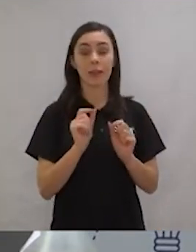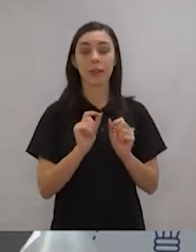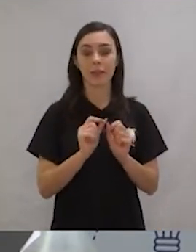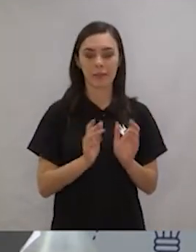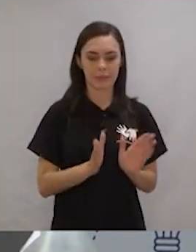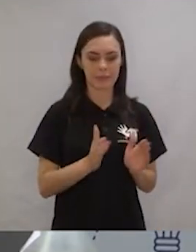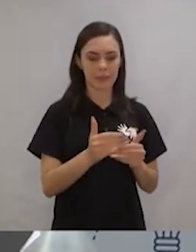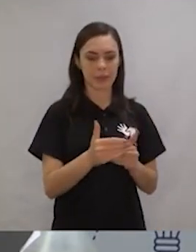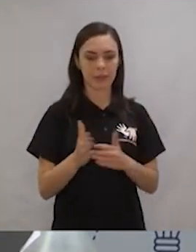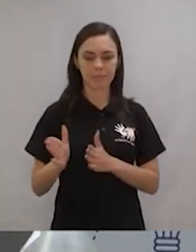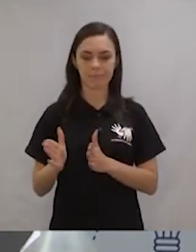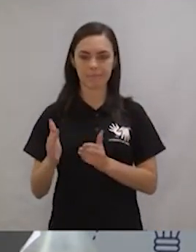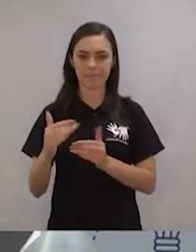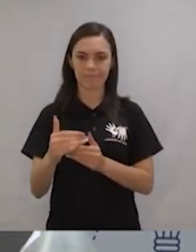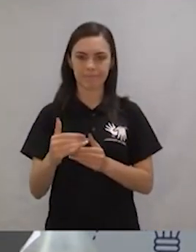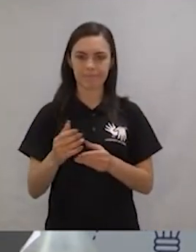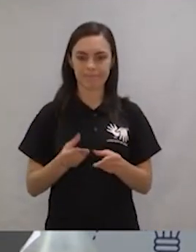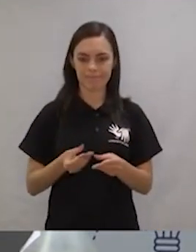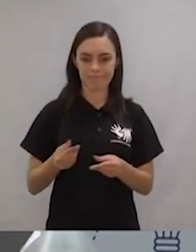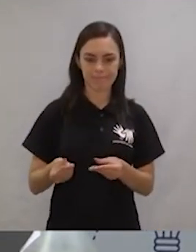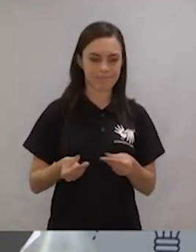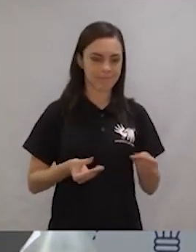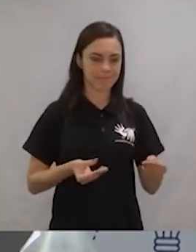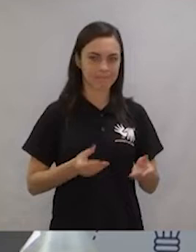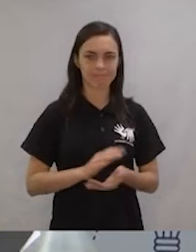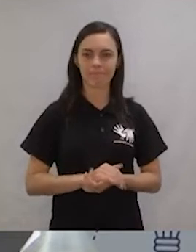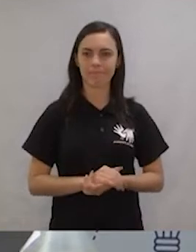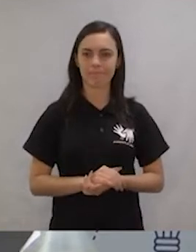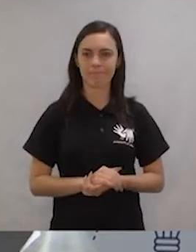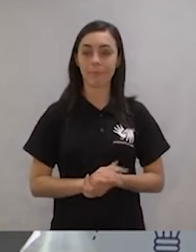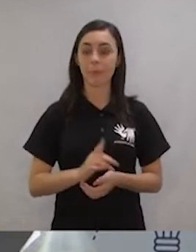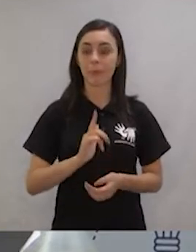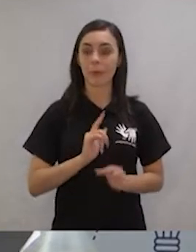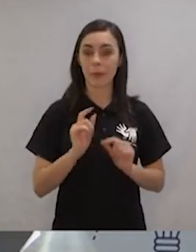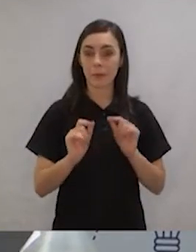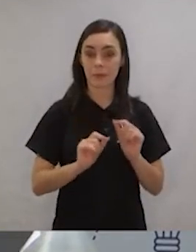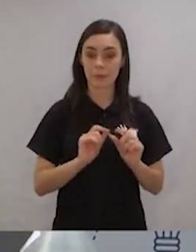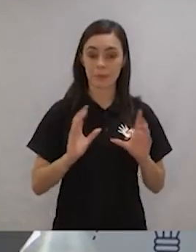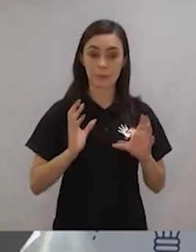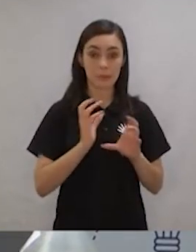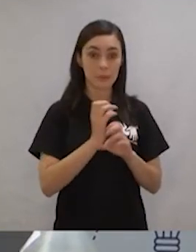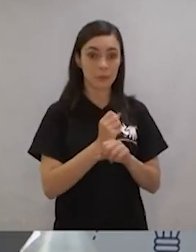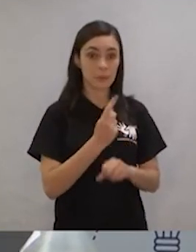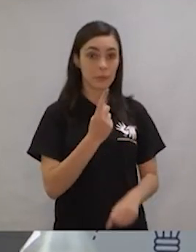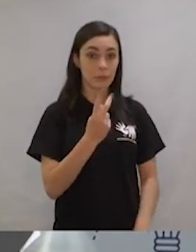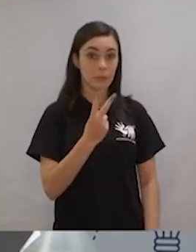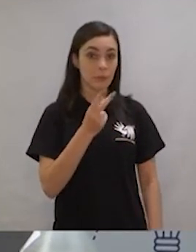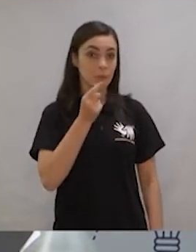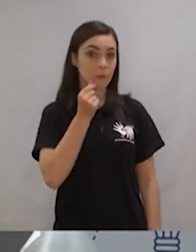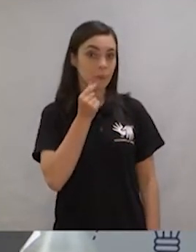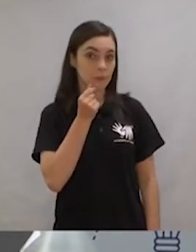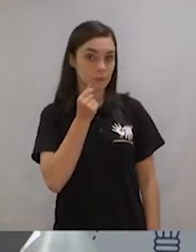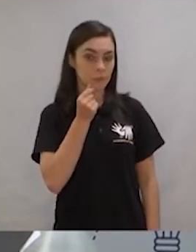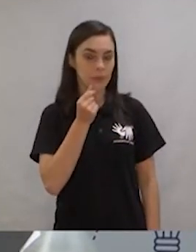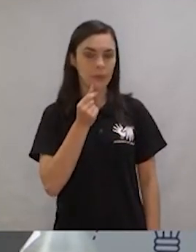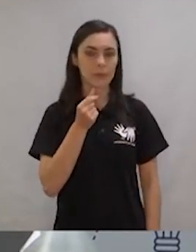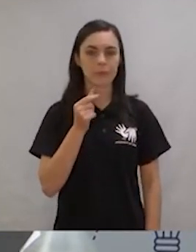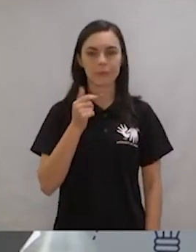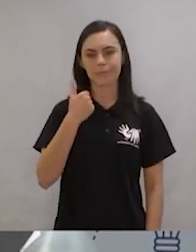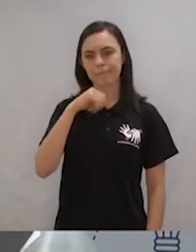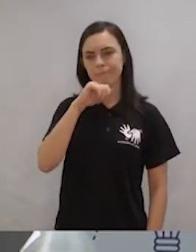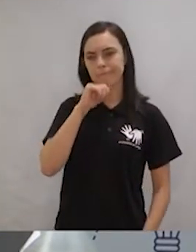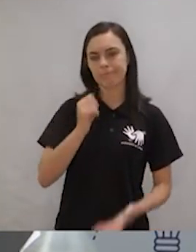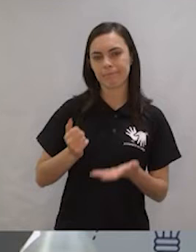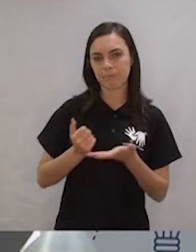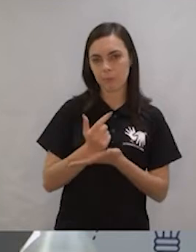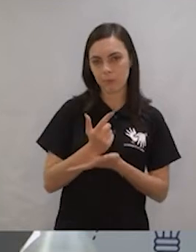repartiu então em duas caixas. Então nós temos aqui os 12 lápis que a mãe